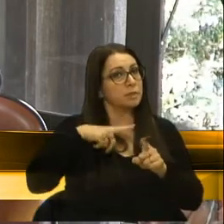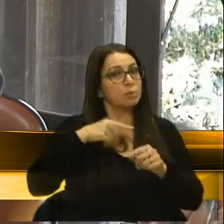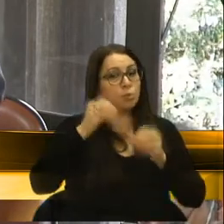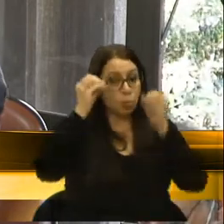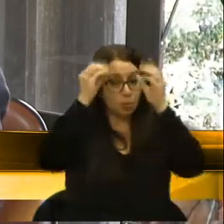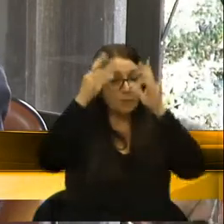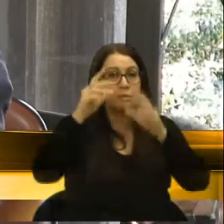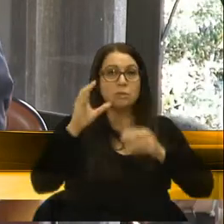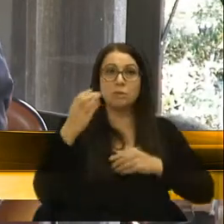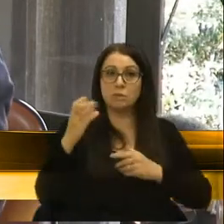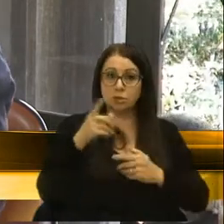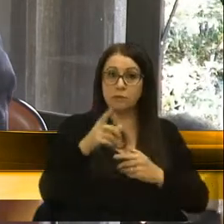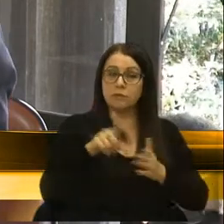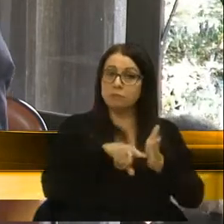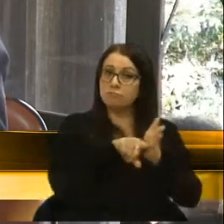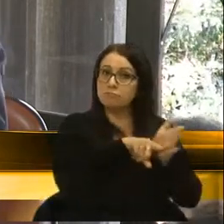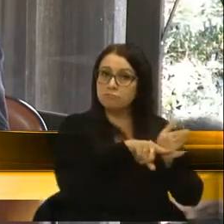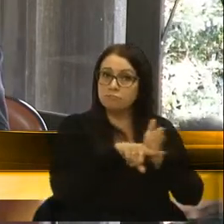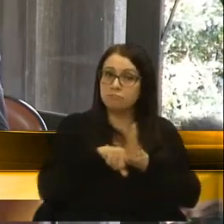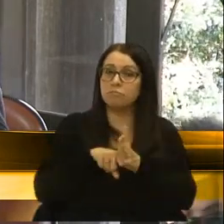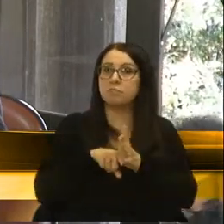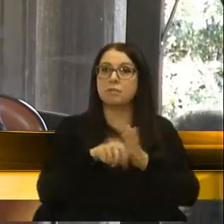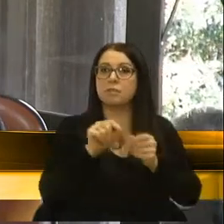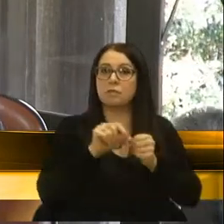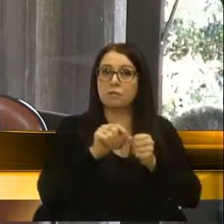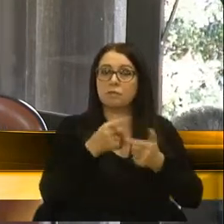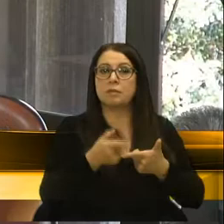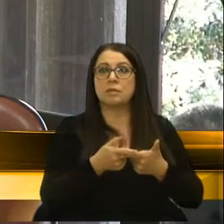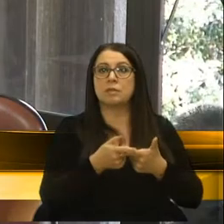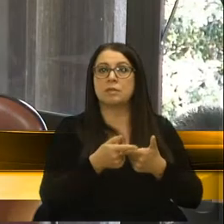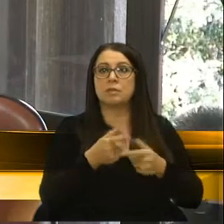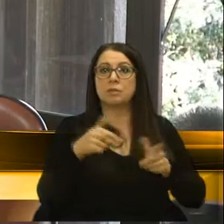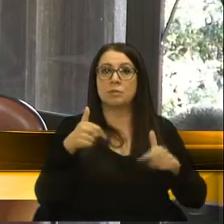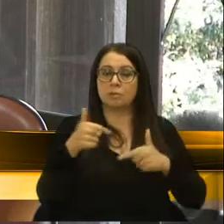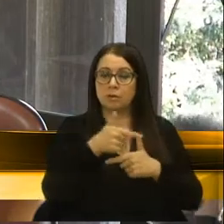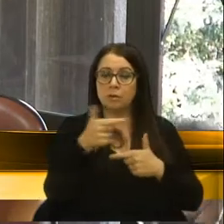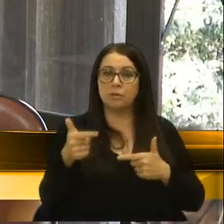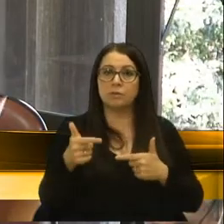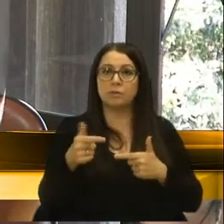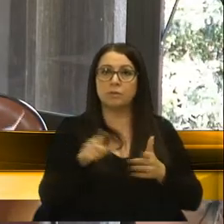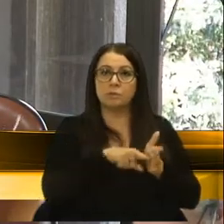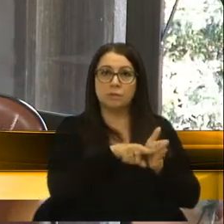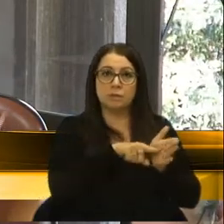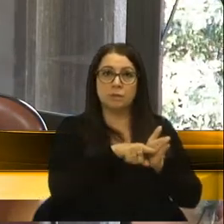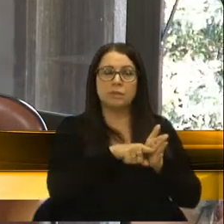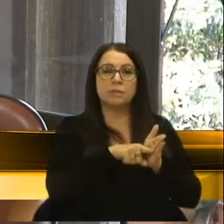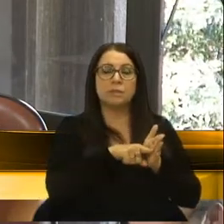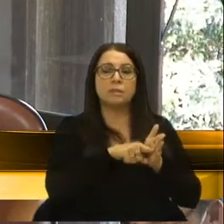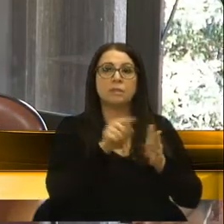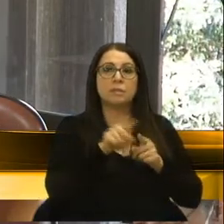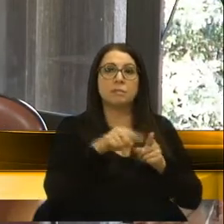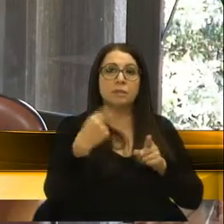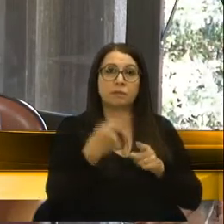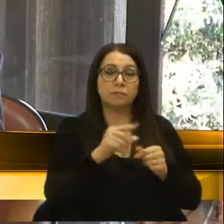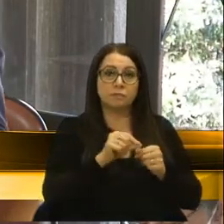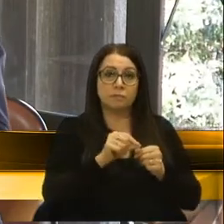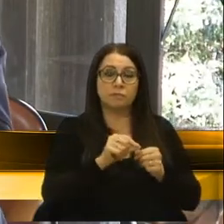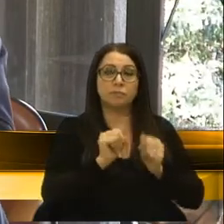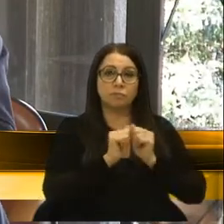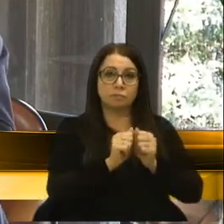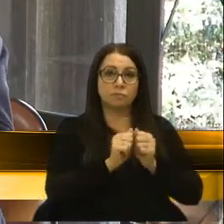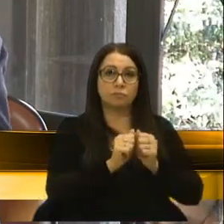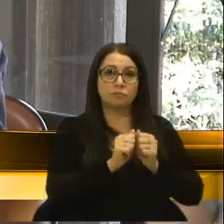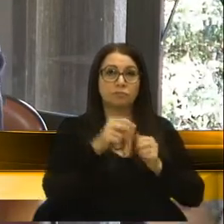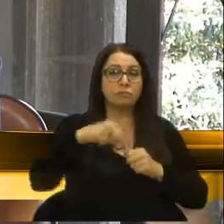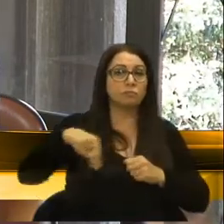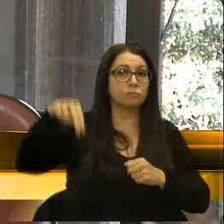conhecimento científico e de pesquisa aplicados aos serviços, a pesquisa da academia vai ser aplicada junto à Zona